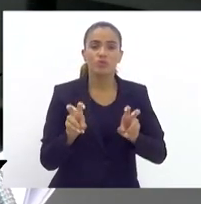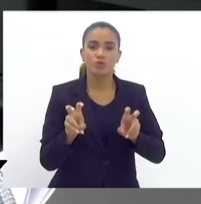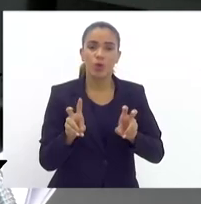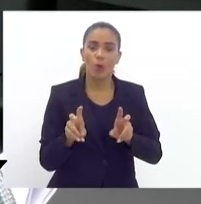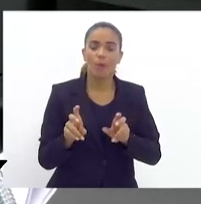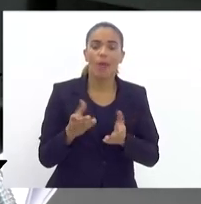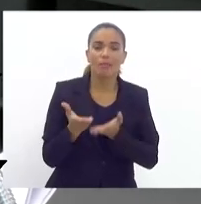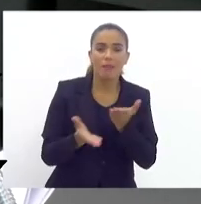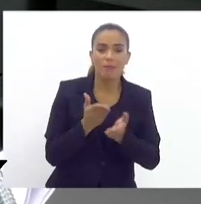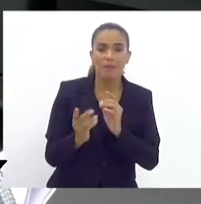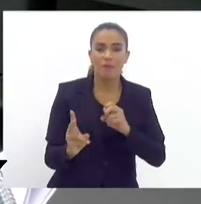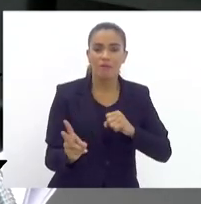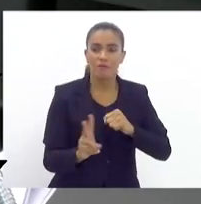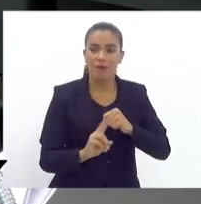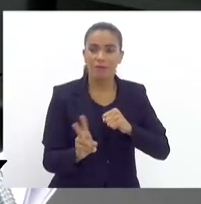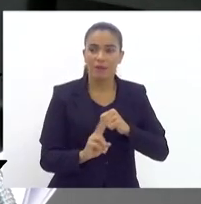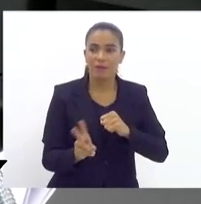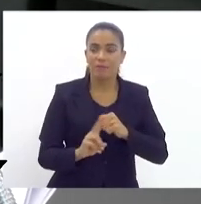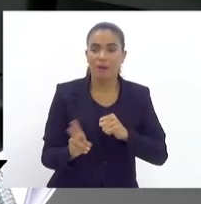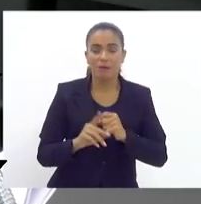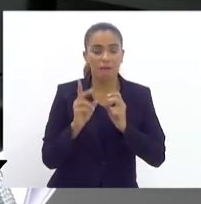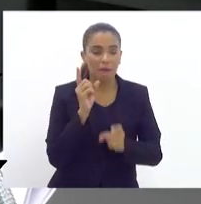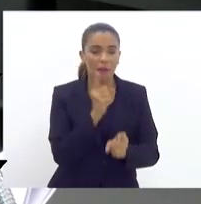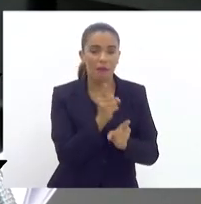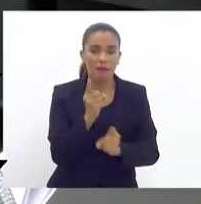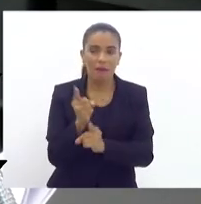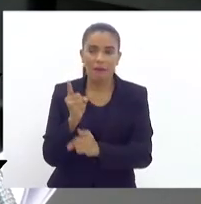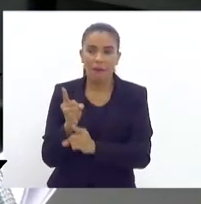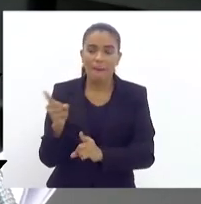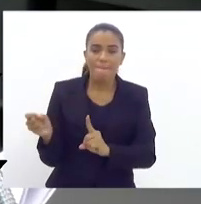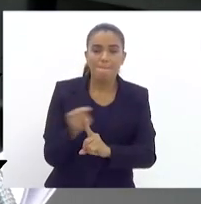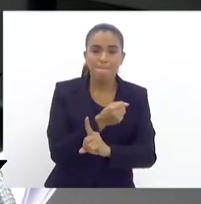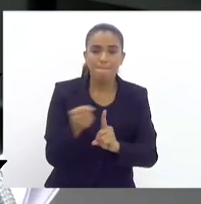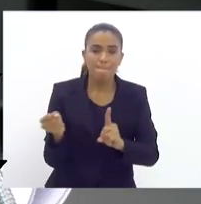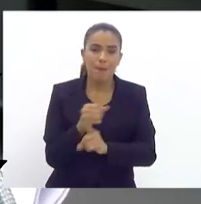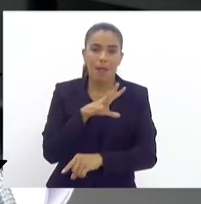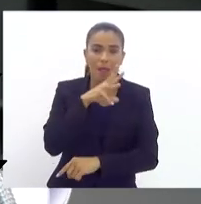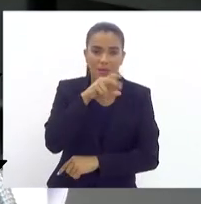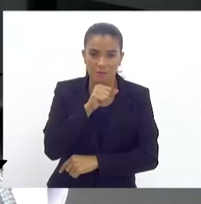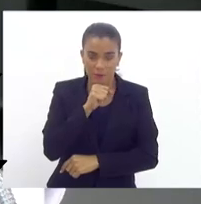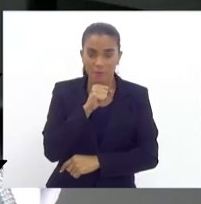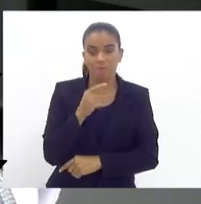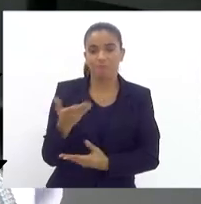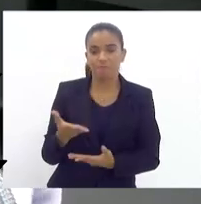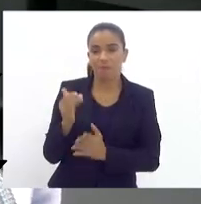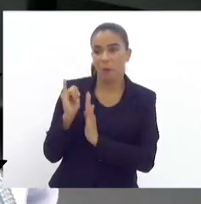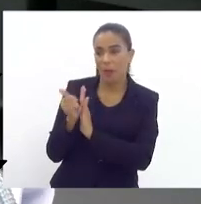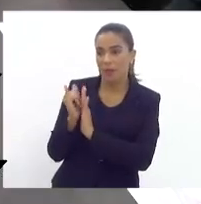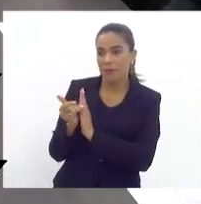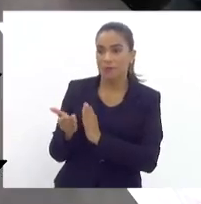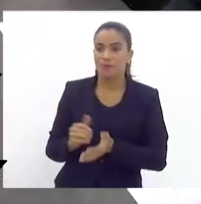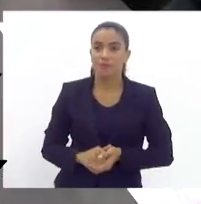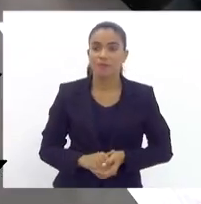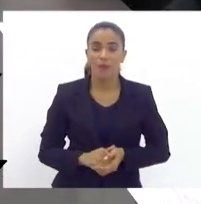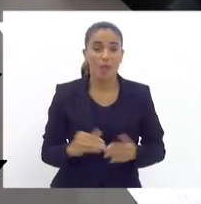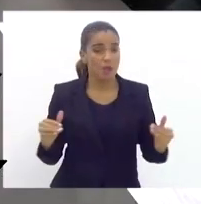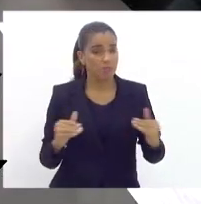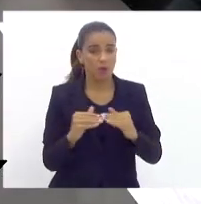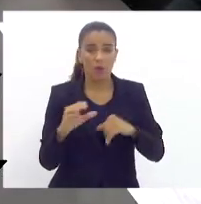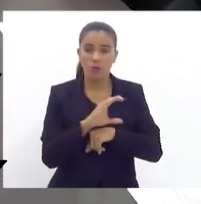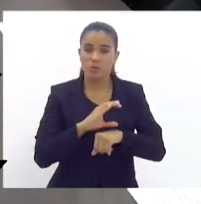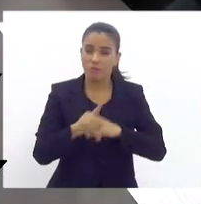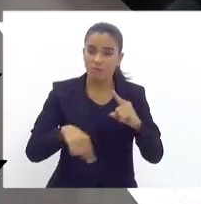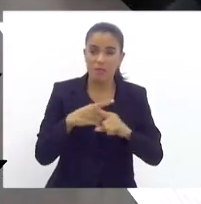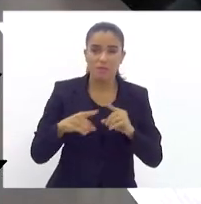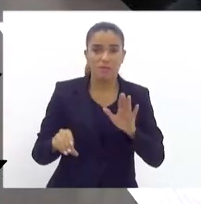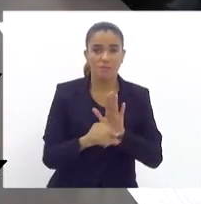veterinário que constatarem indícios de maus-tratos a animais na forma que menciona. Com a palavra o relator. Pela condicionalidade com